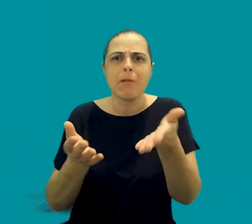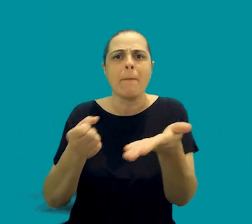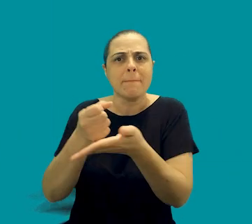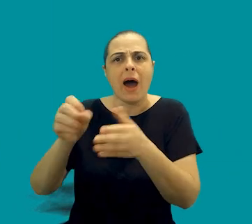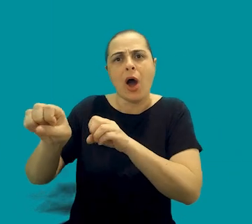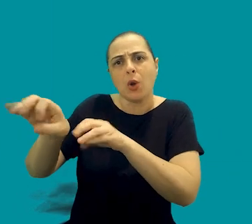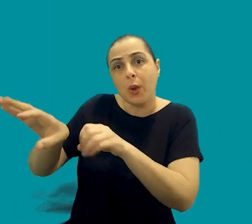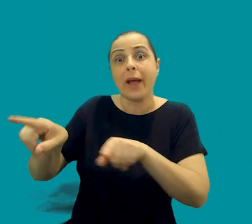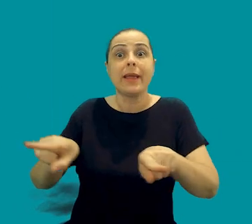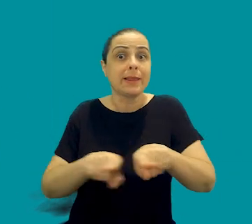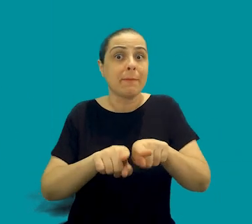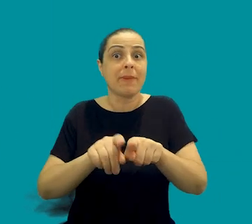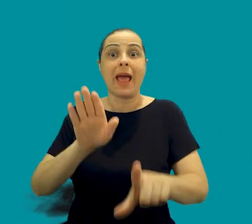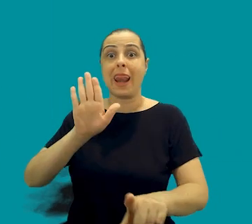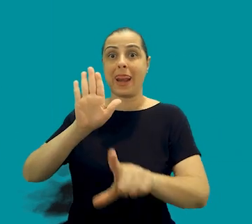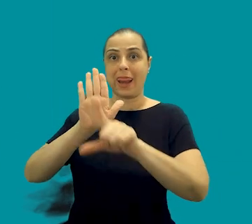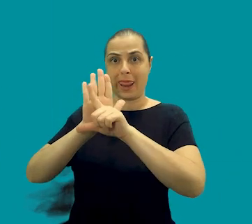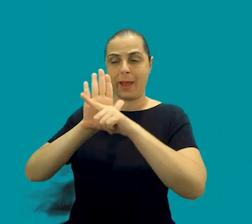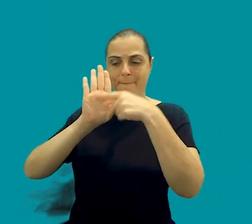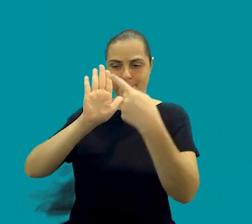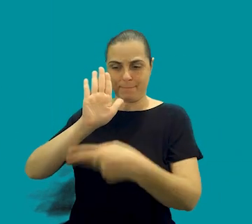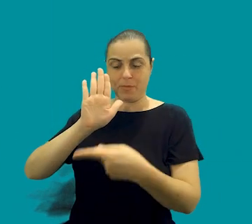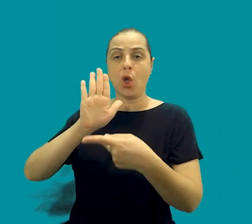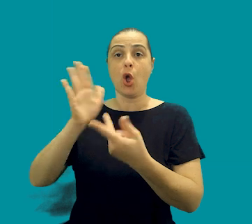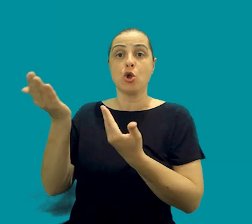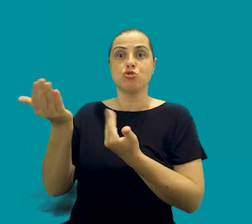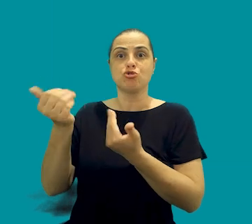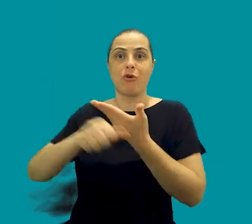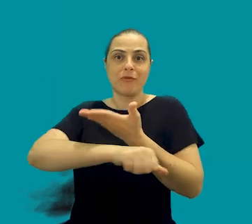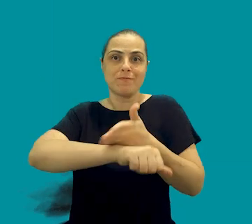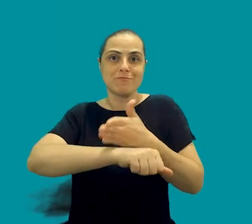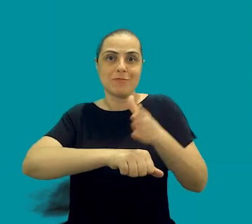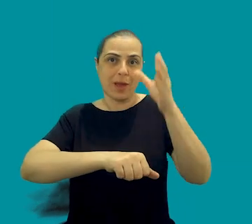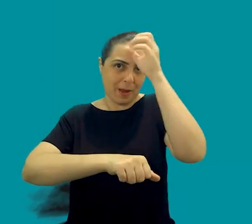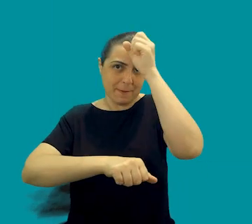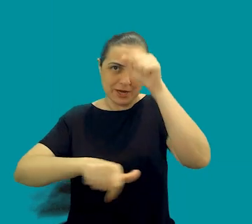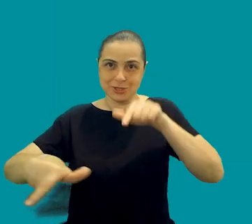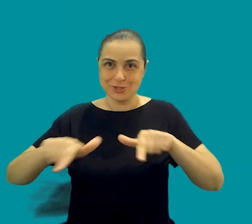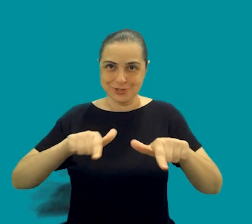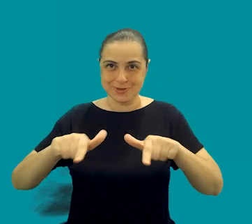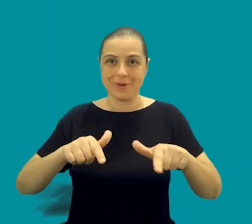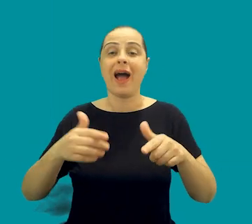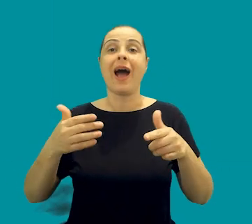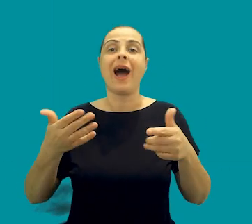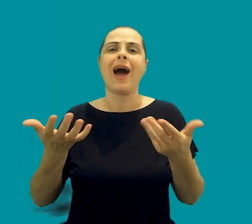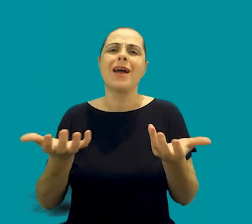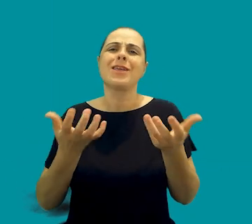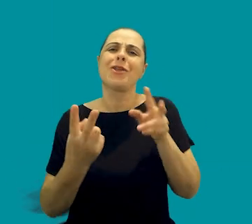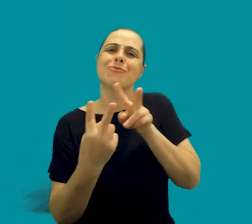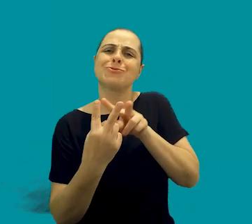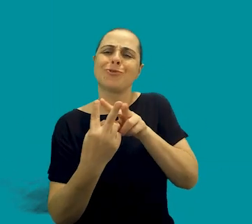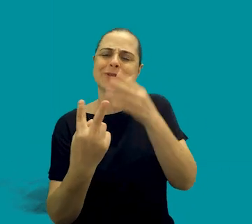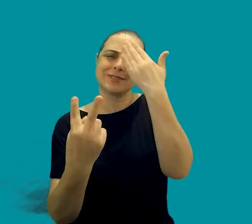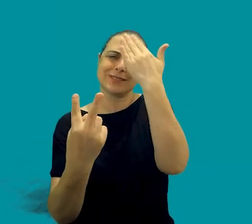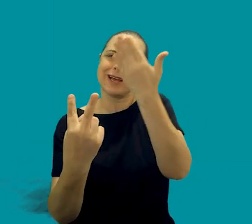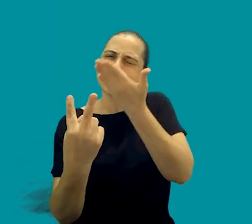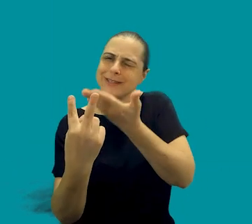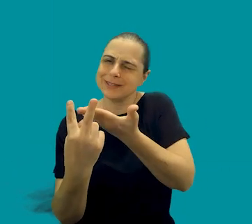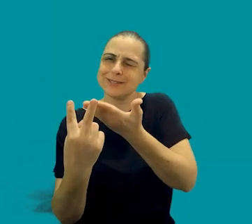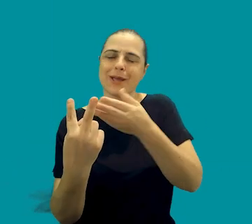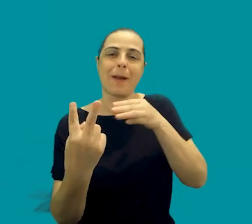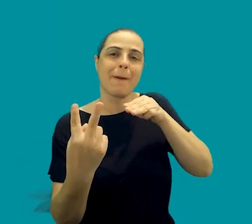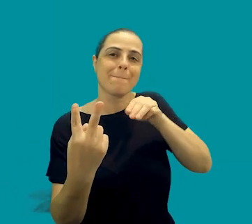também da própria lei de jovem aprendiz. Então, a gente vai iniciar esse bate-papo. Gente, eu quero agradecer vocês